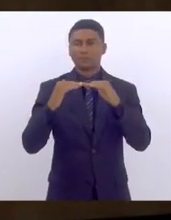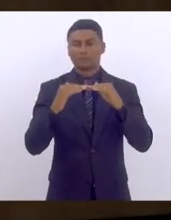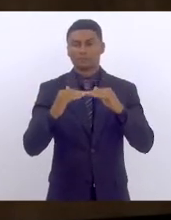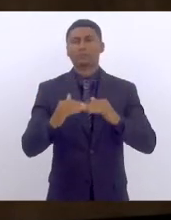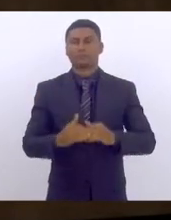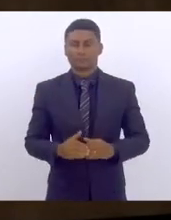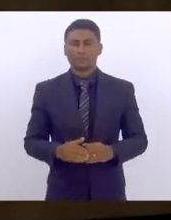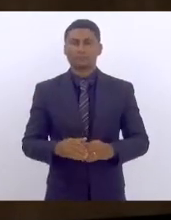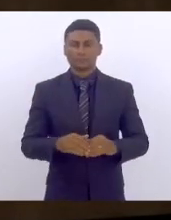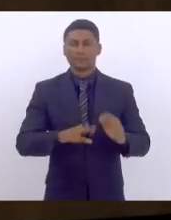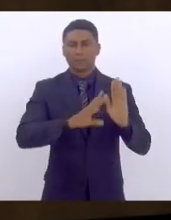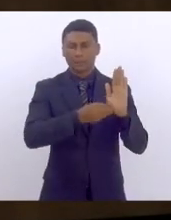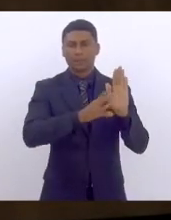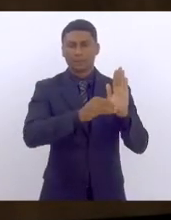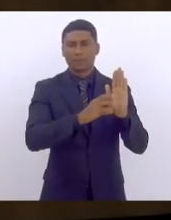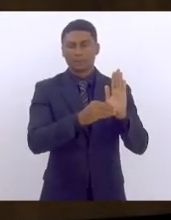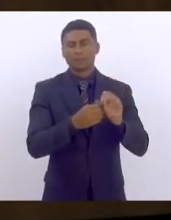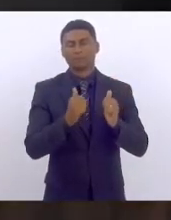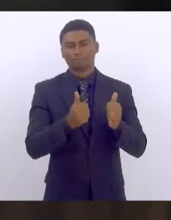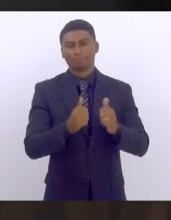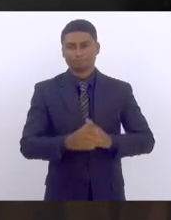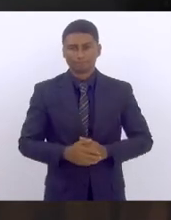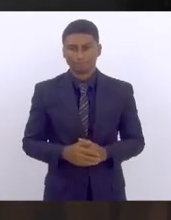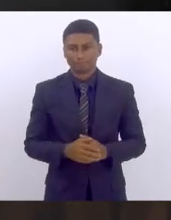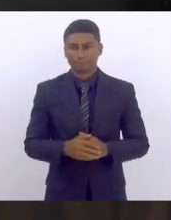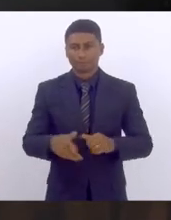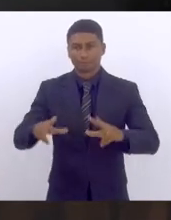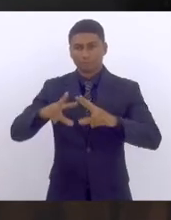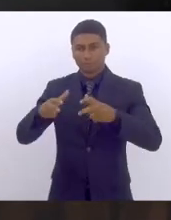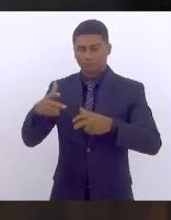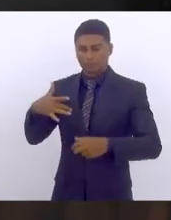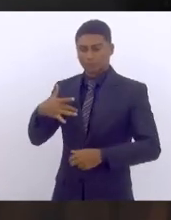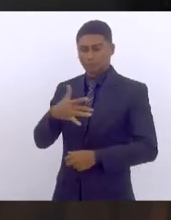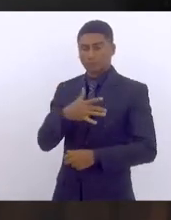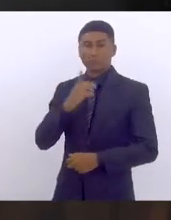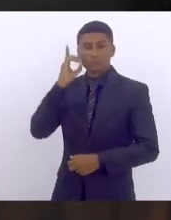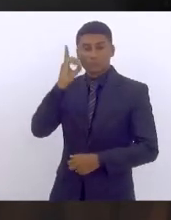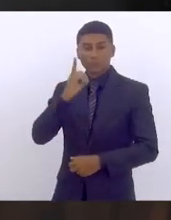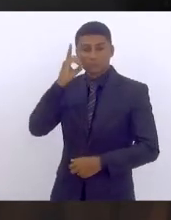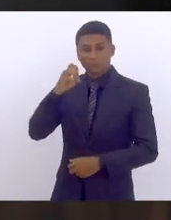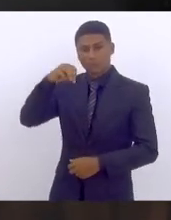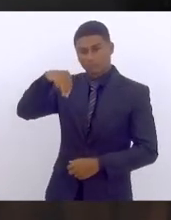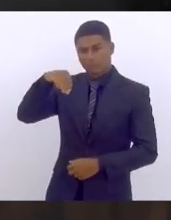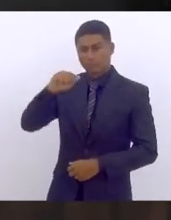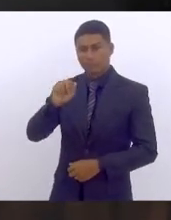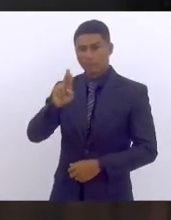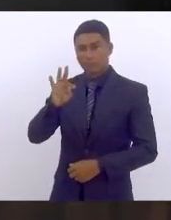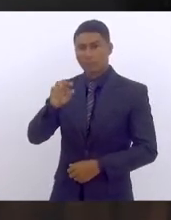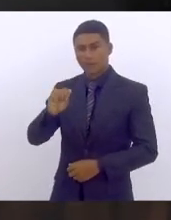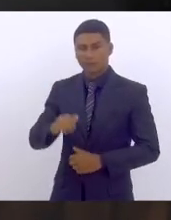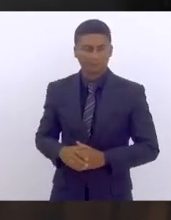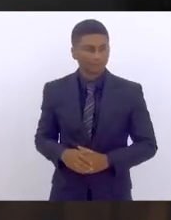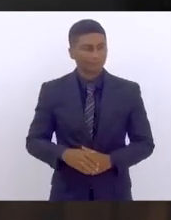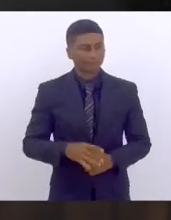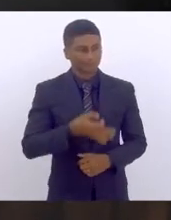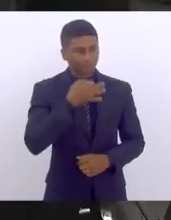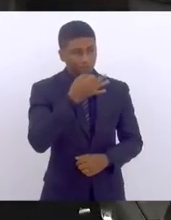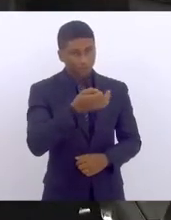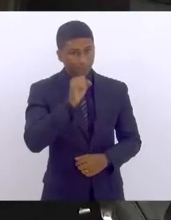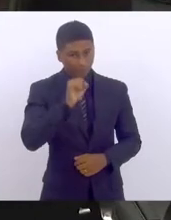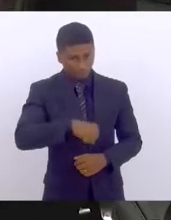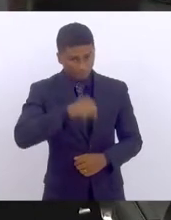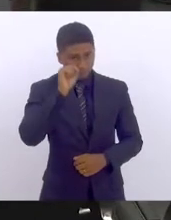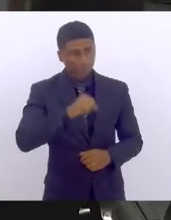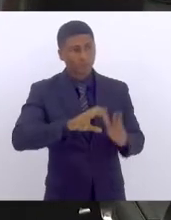com emendas. Pela Comissão de Saúde, deputada Marta Rocha. Favorável com as emendas da